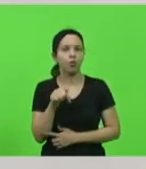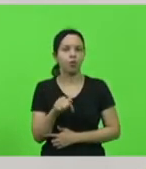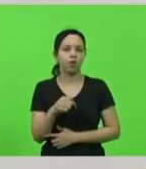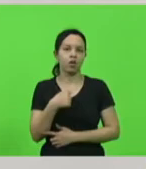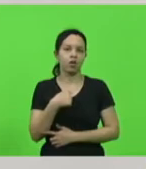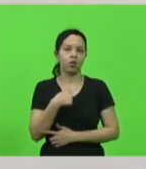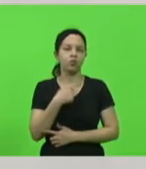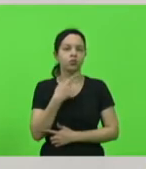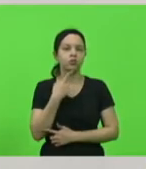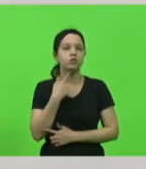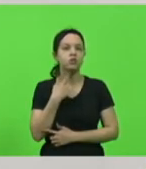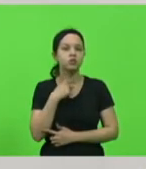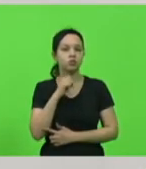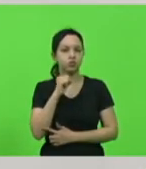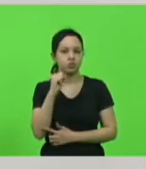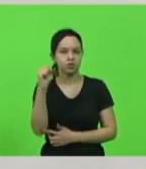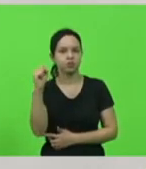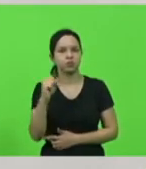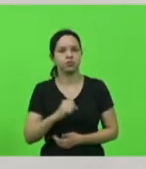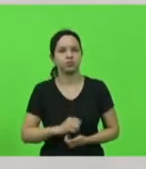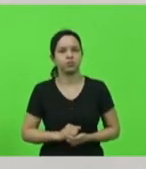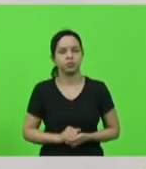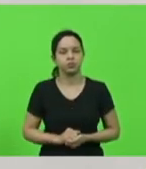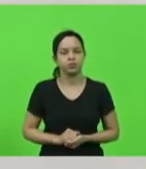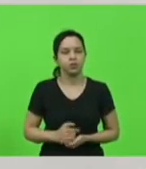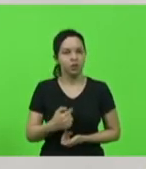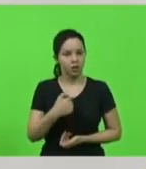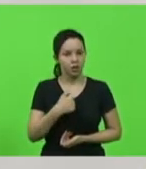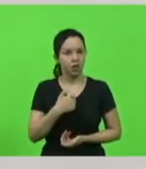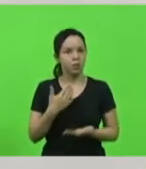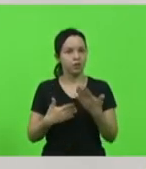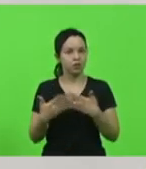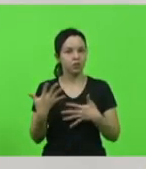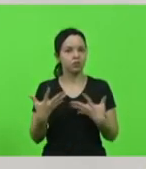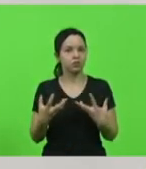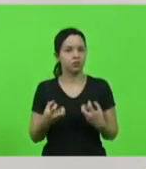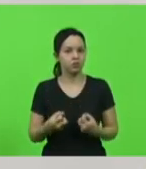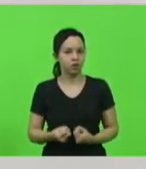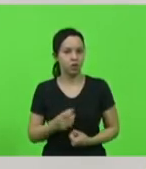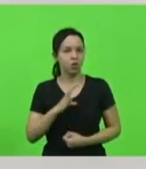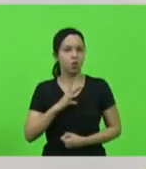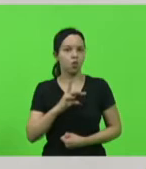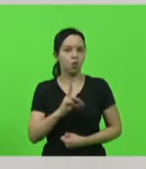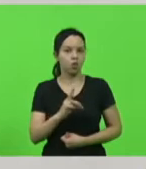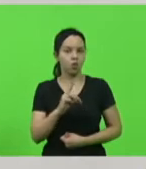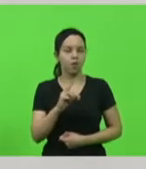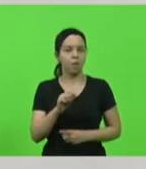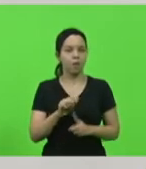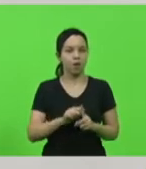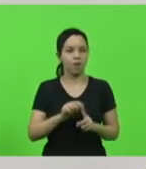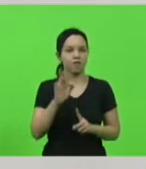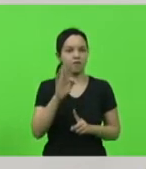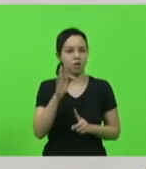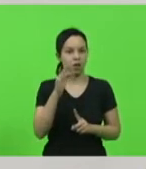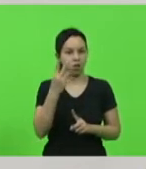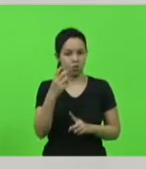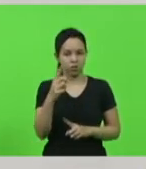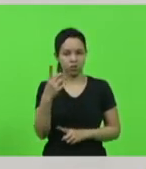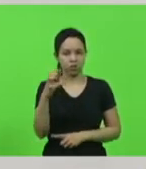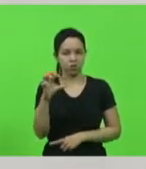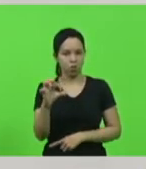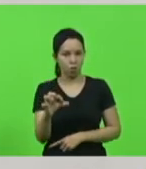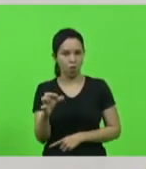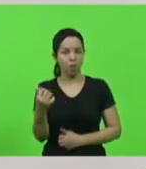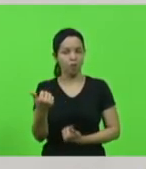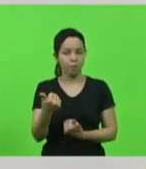sucesso. Quando aceitei a ser coordenadora em fevereiro de 2019, com o apoio das demais